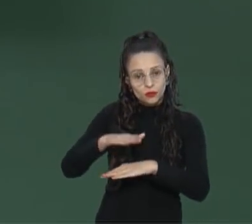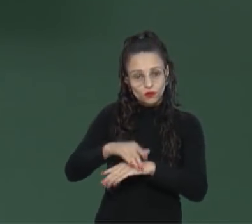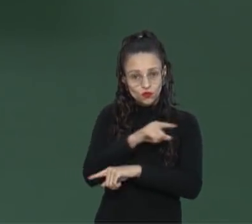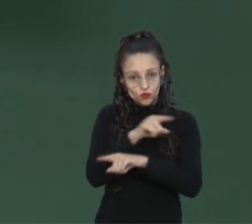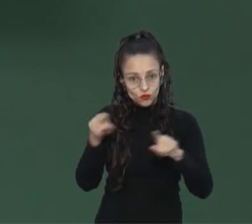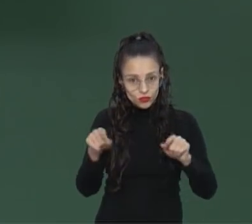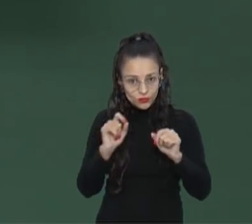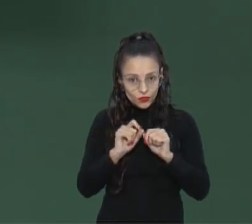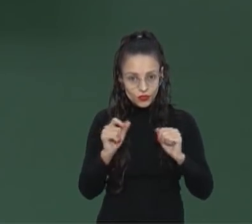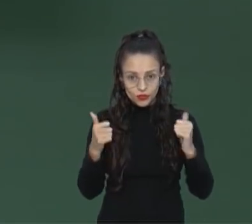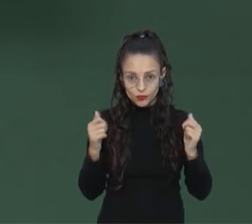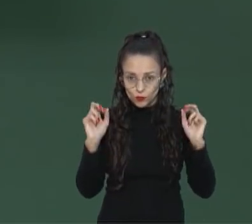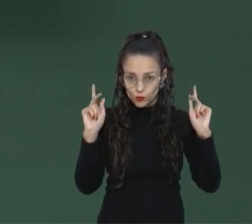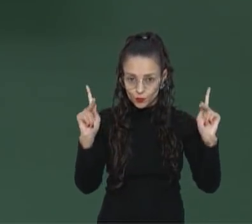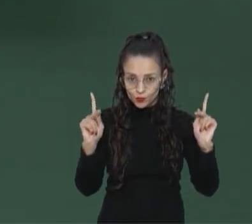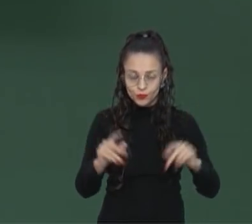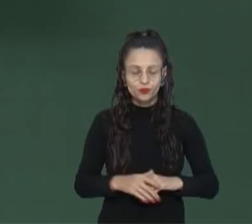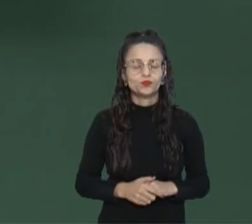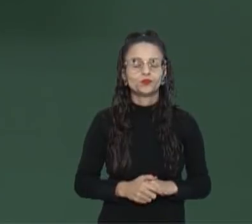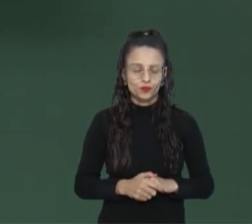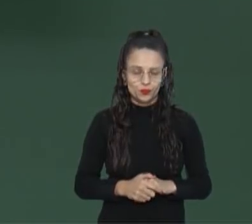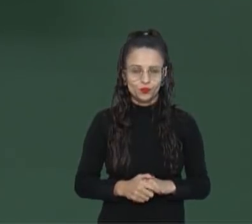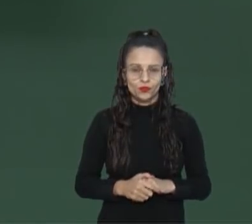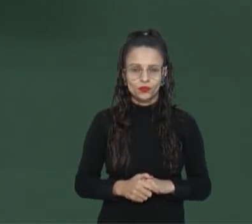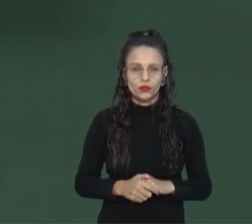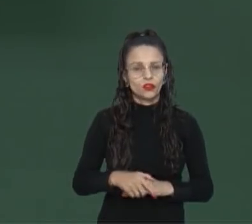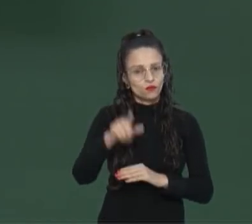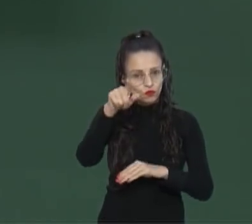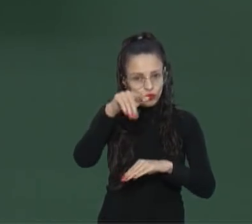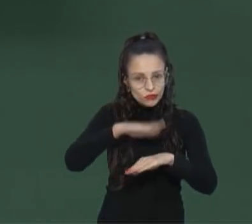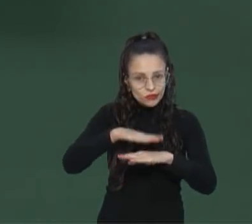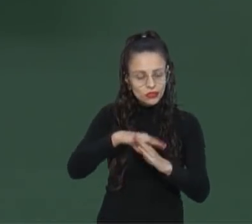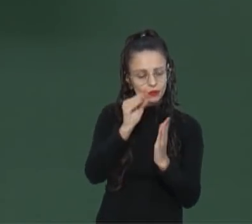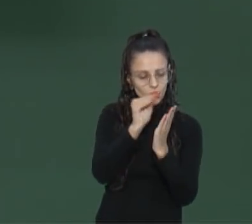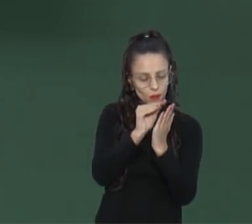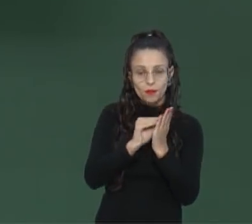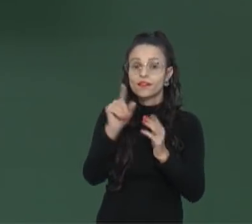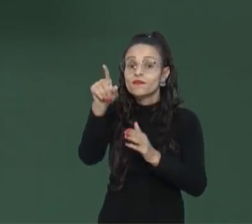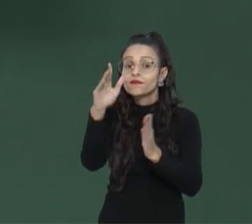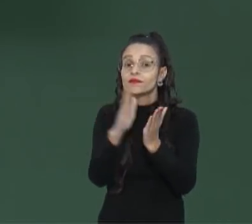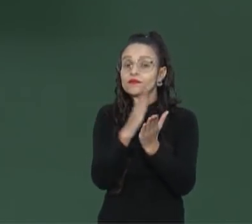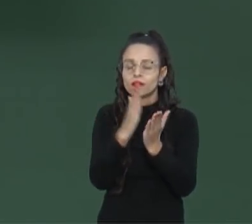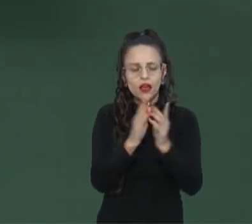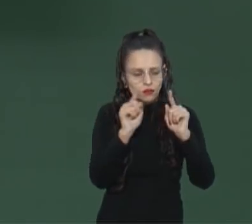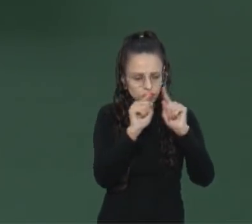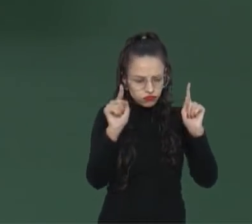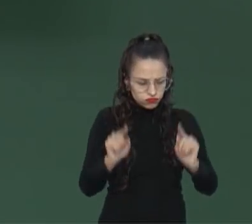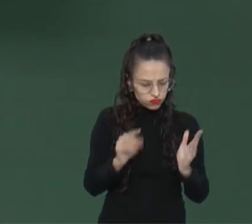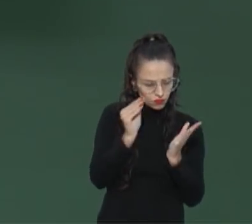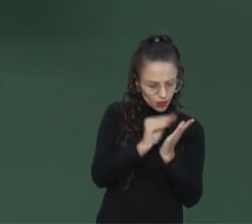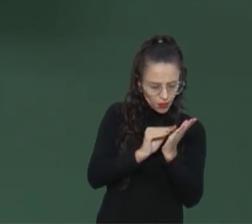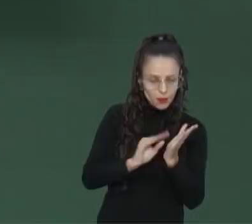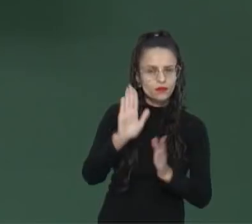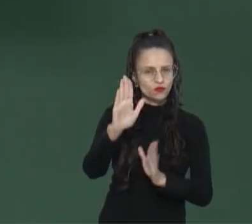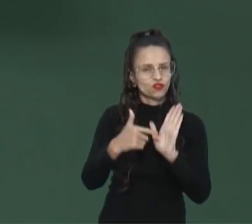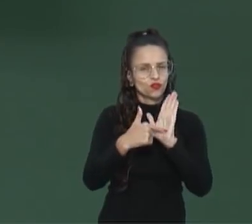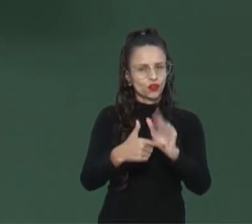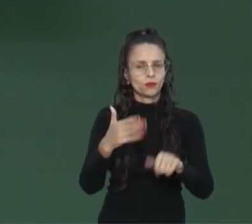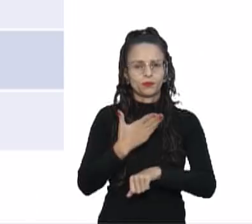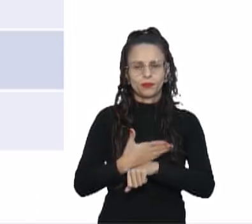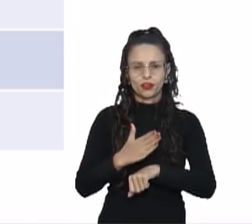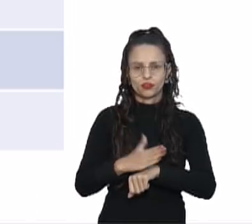tarefa. Correto? Então, anota isso aqui, constrói essa tabela no caderno e eu já volto com a prática.